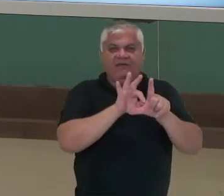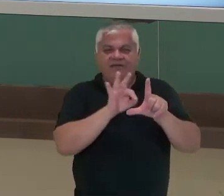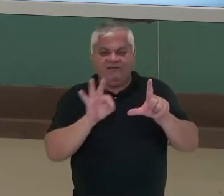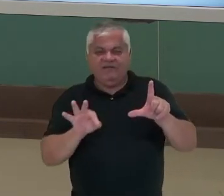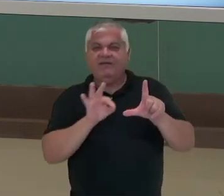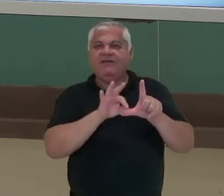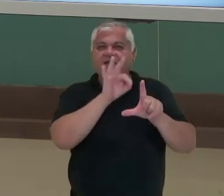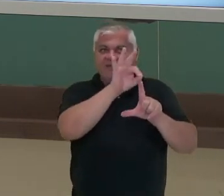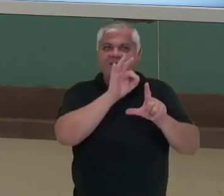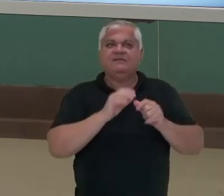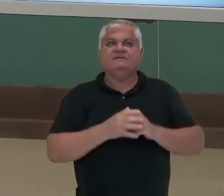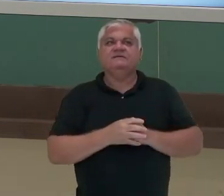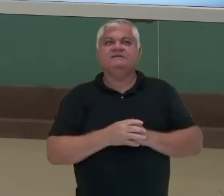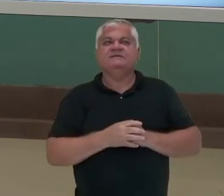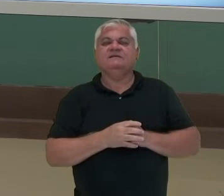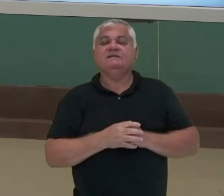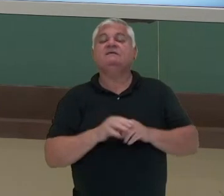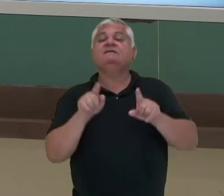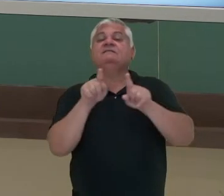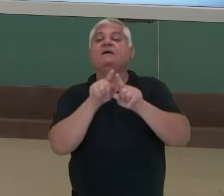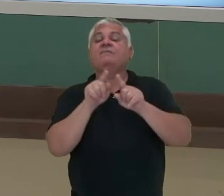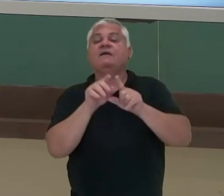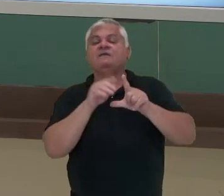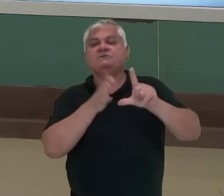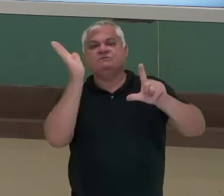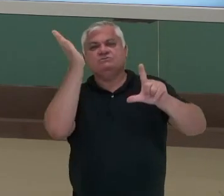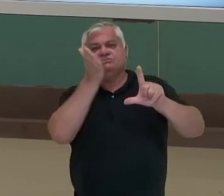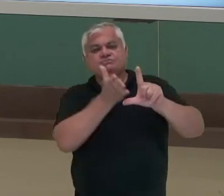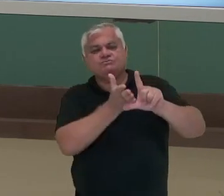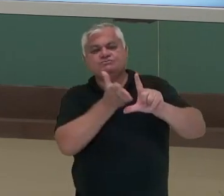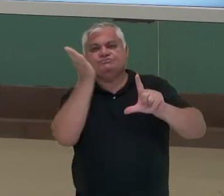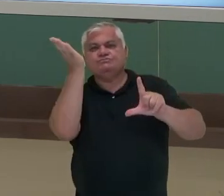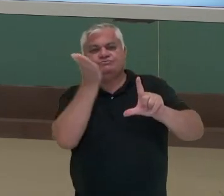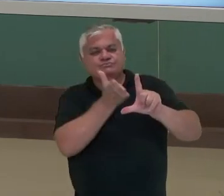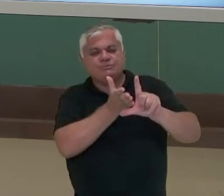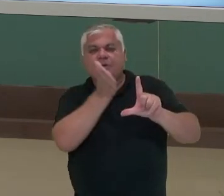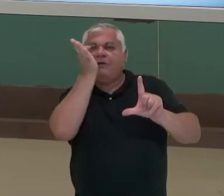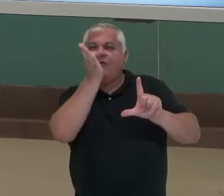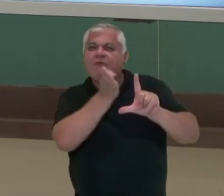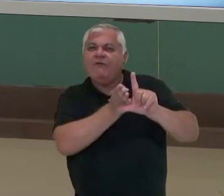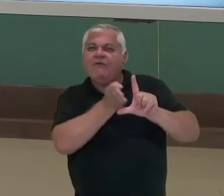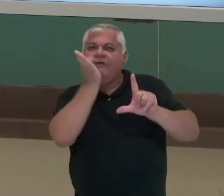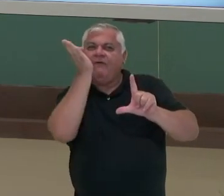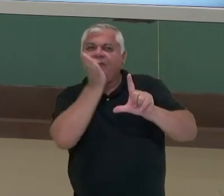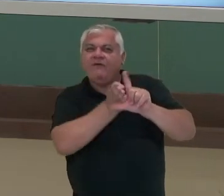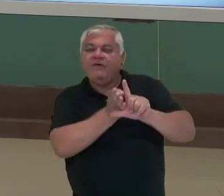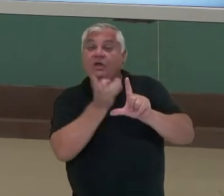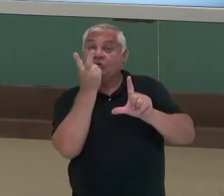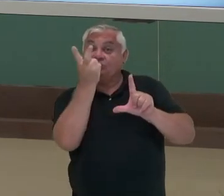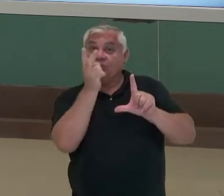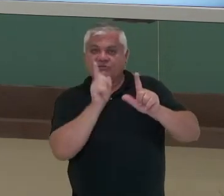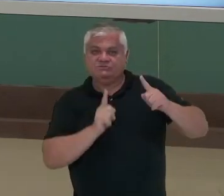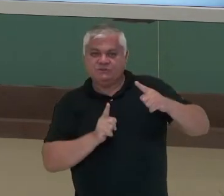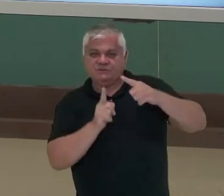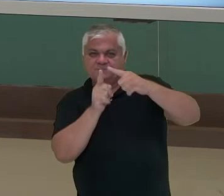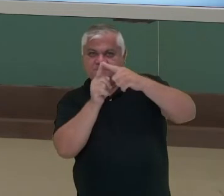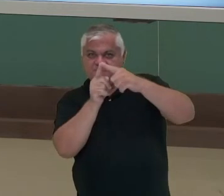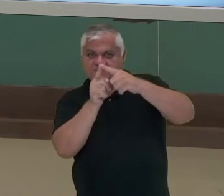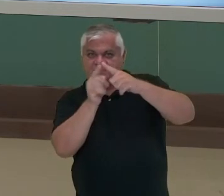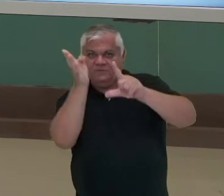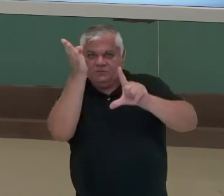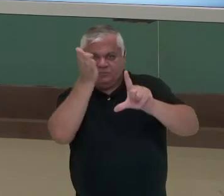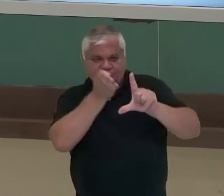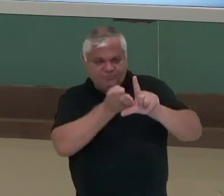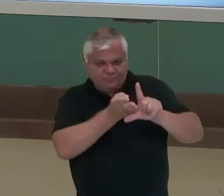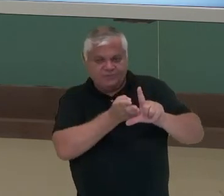de ângulo interno. E a diagonal será formada exatamente por dois vértices